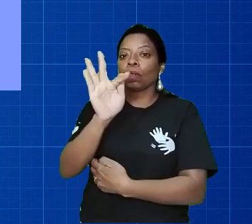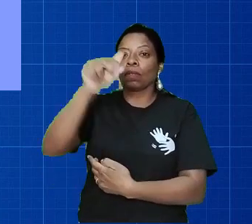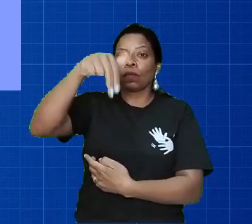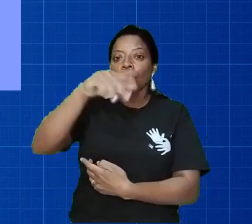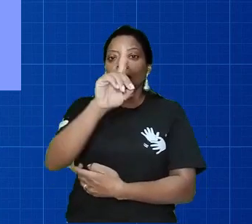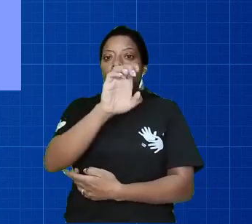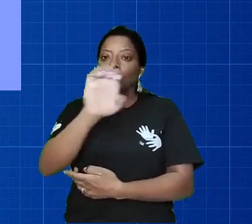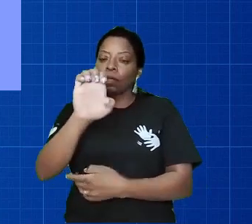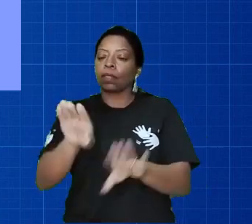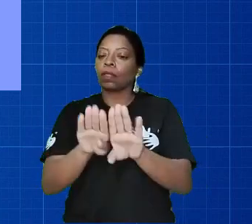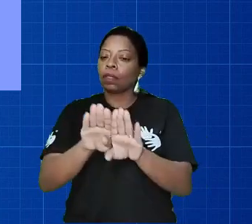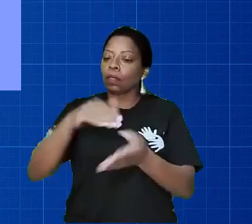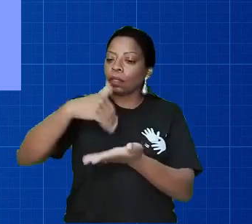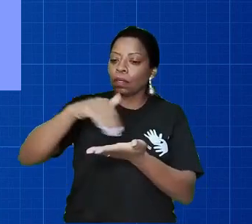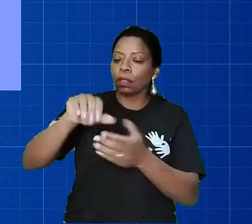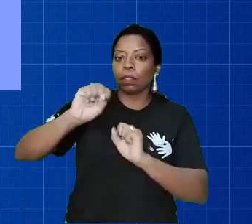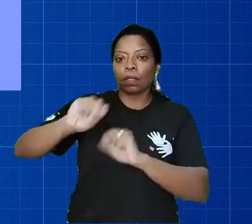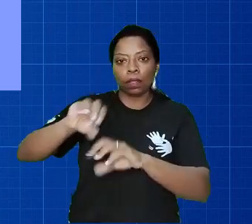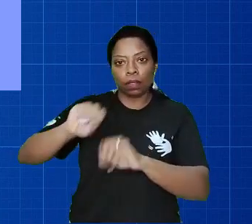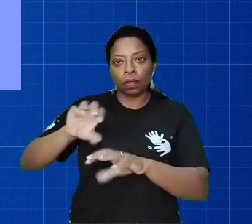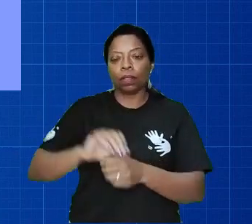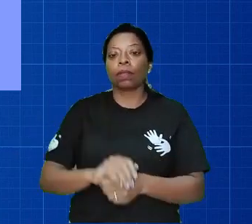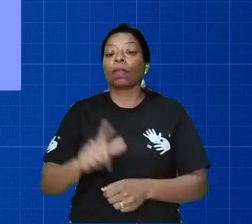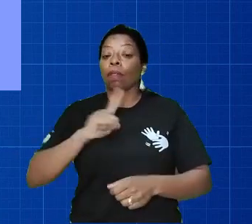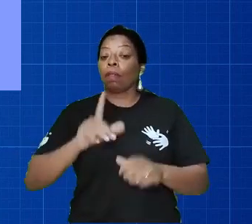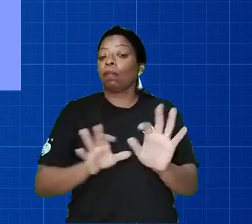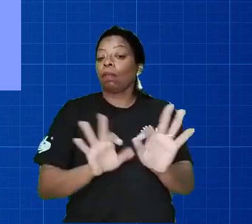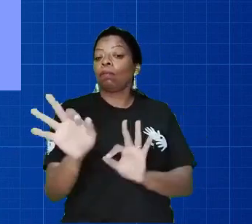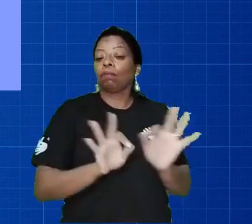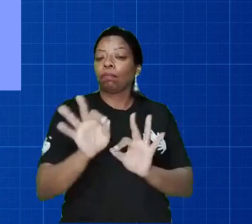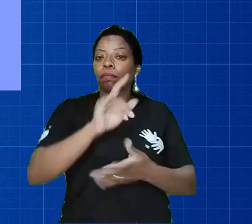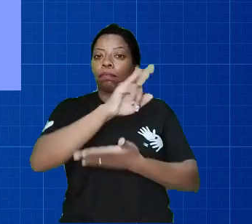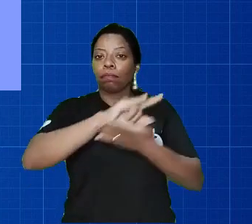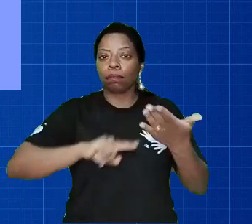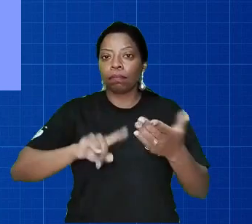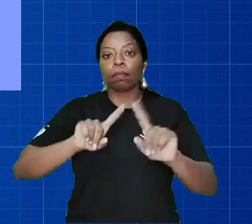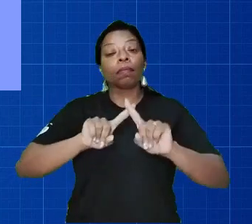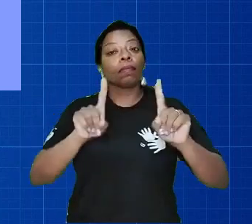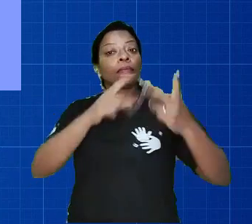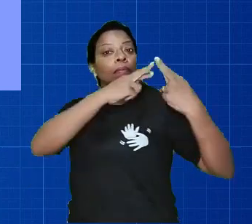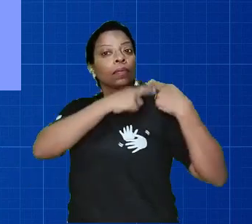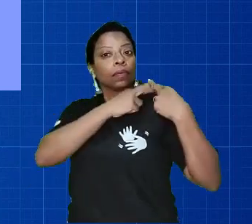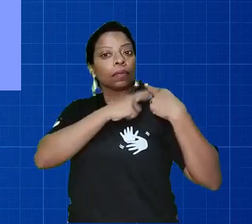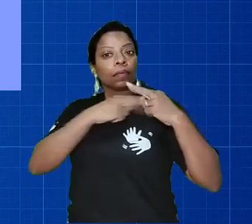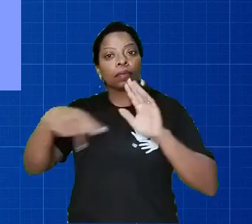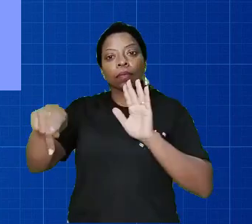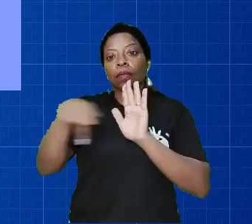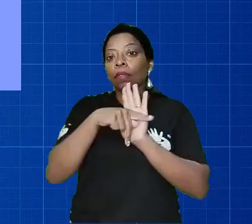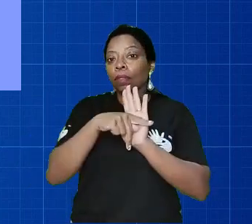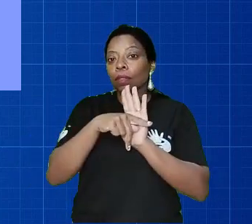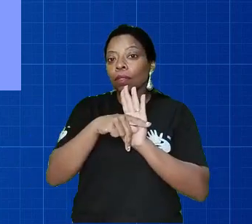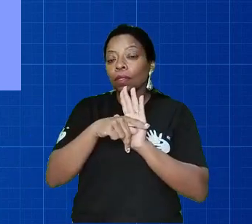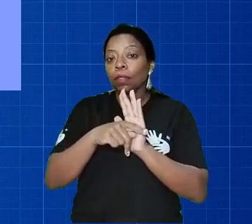A organização dos documentos da prestação de contas é uma responsabilidade que deve ser